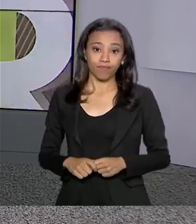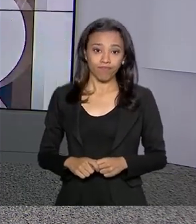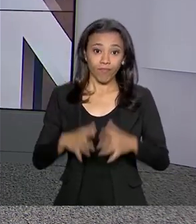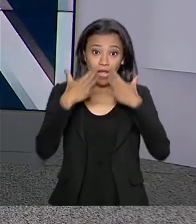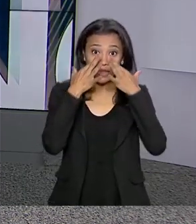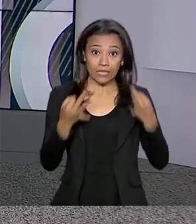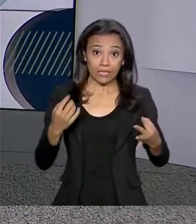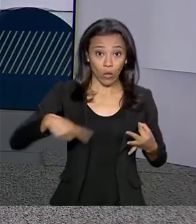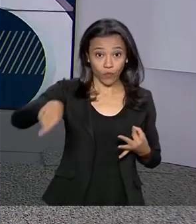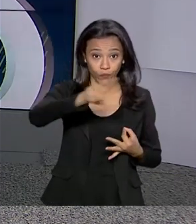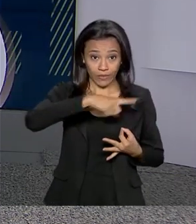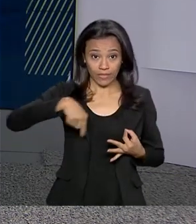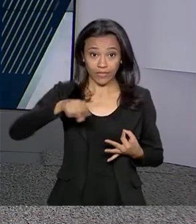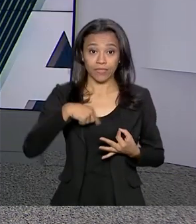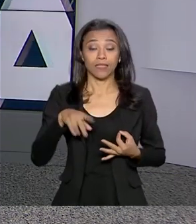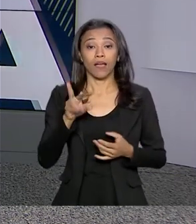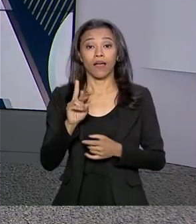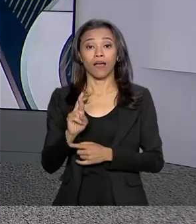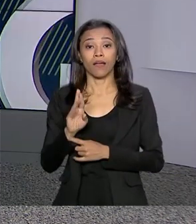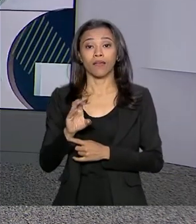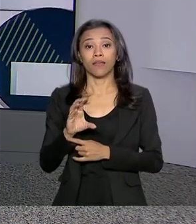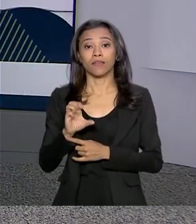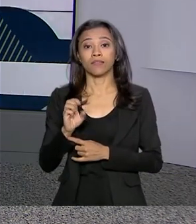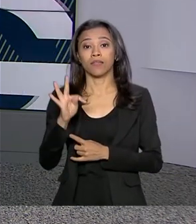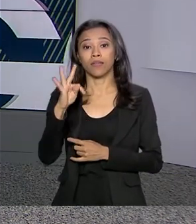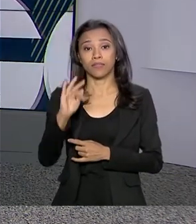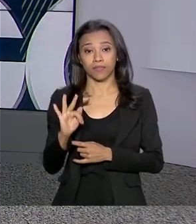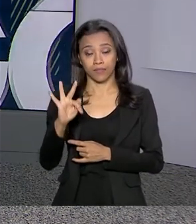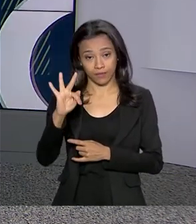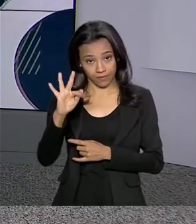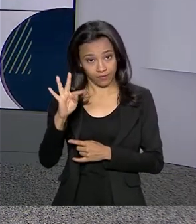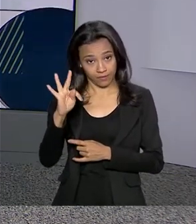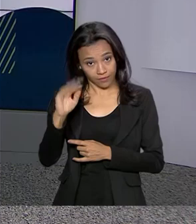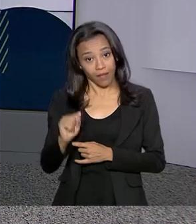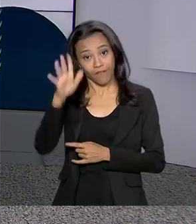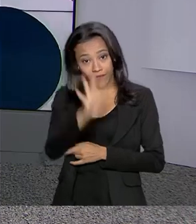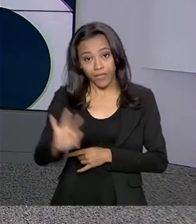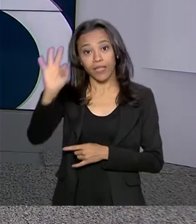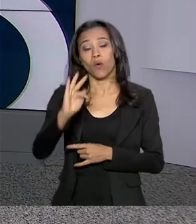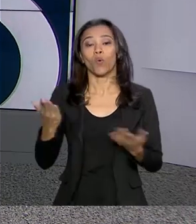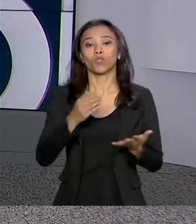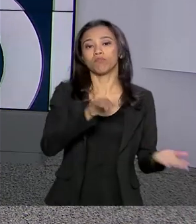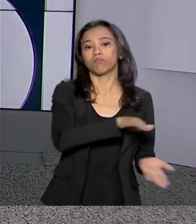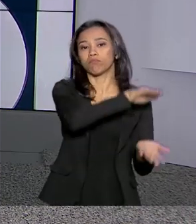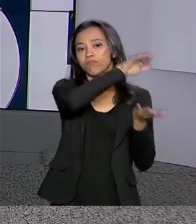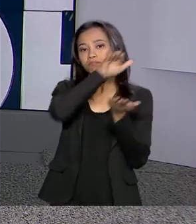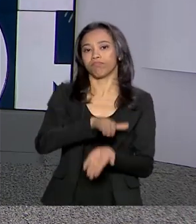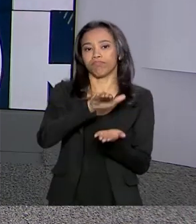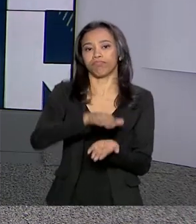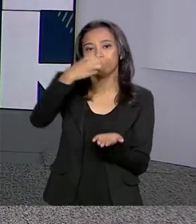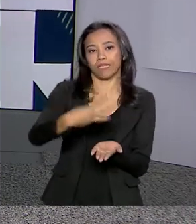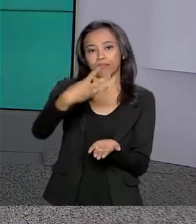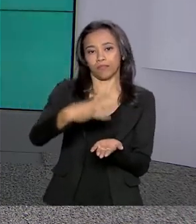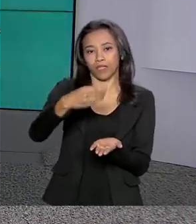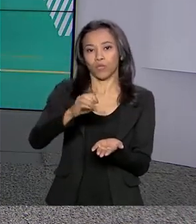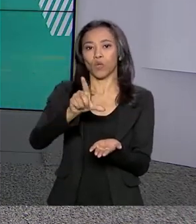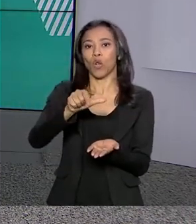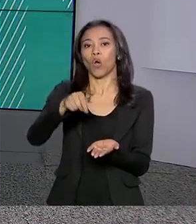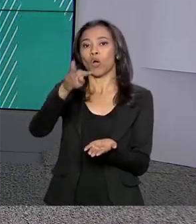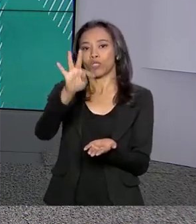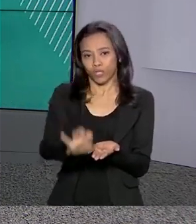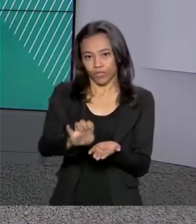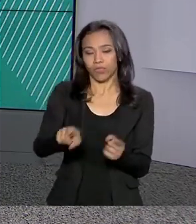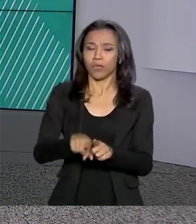Atenção, contribuinte. A Receita Federal deposita hoje o terceiro lote de restituição do imposto de renda e também de lotes